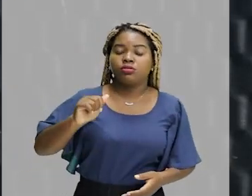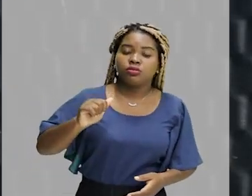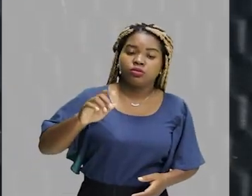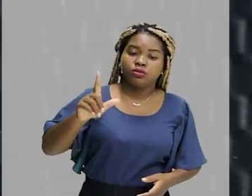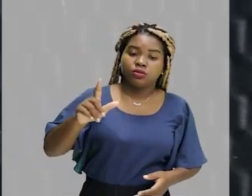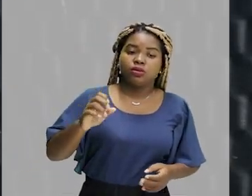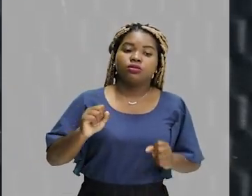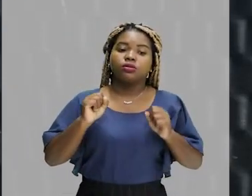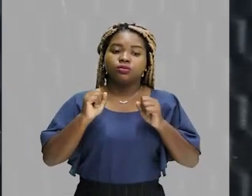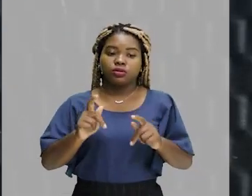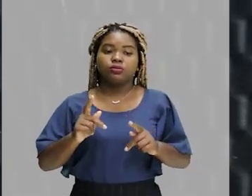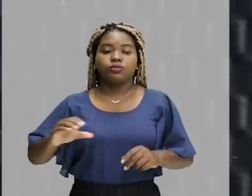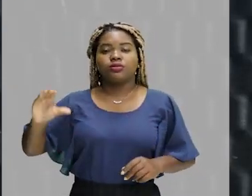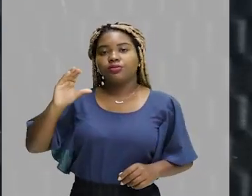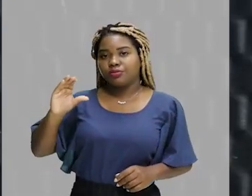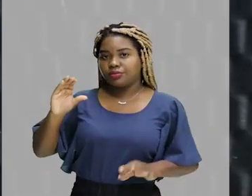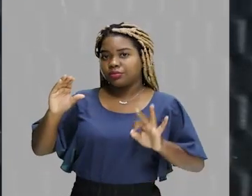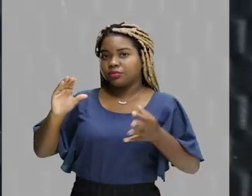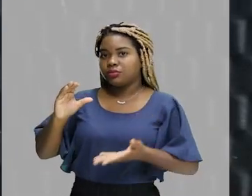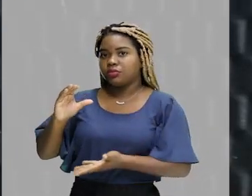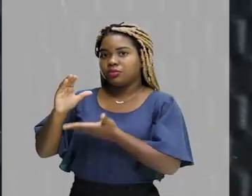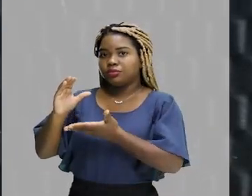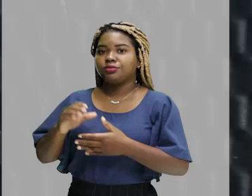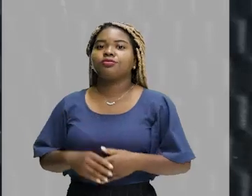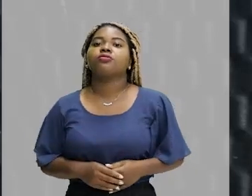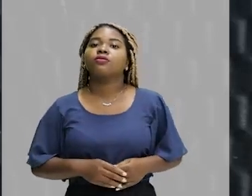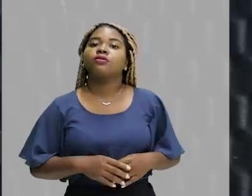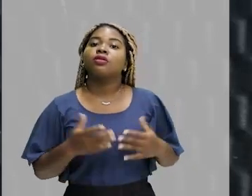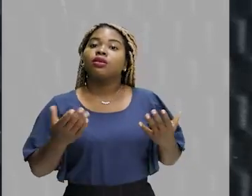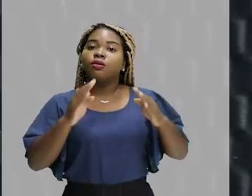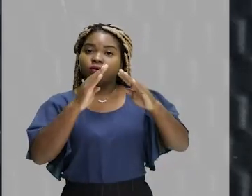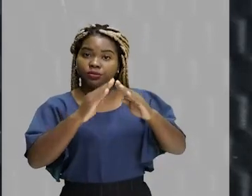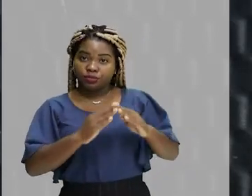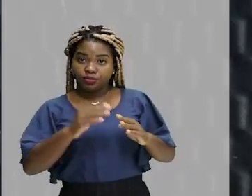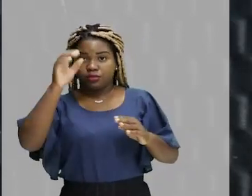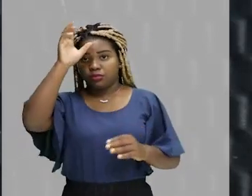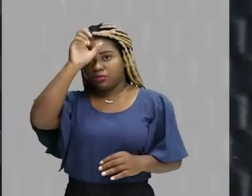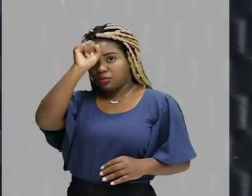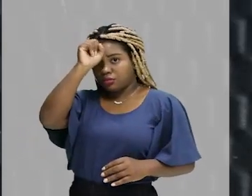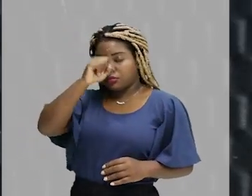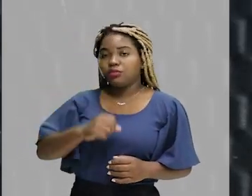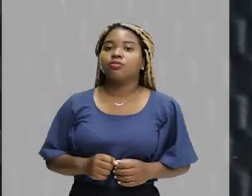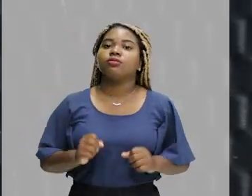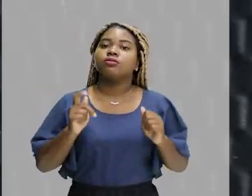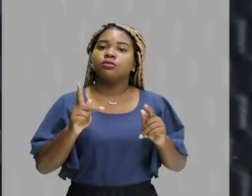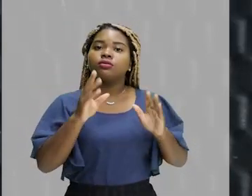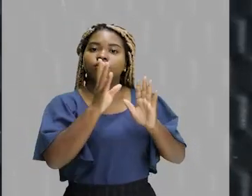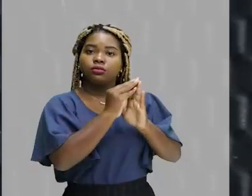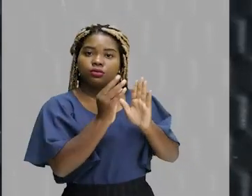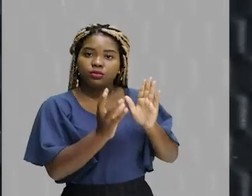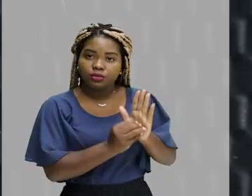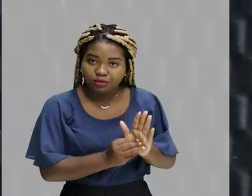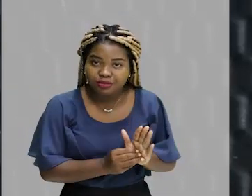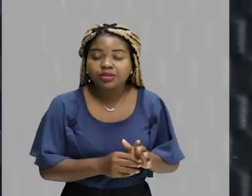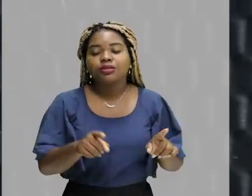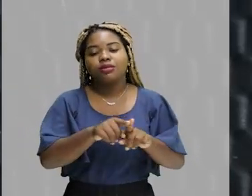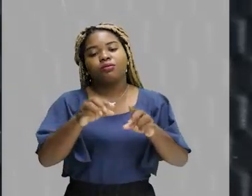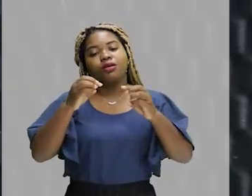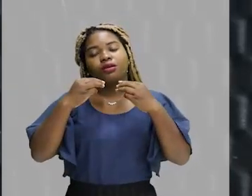como resposta. Mais uma vez, fique conosco, continue apreciando os nossos conteúdos e mande